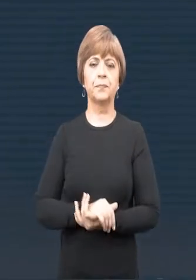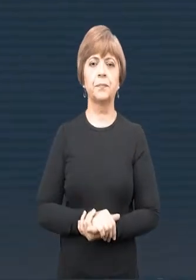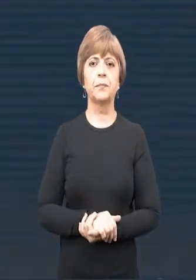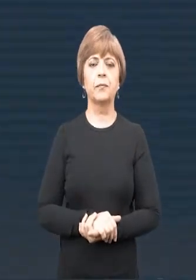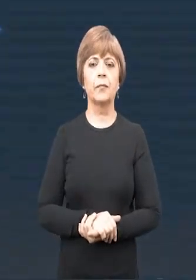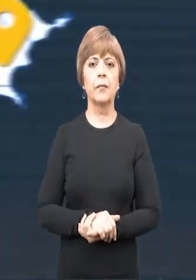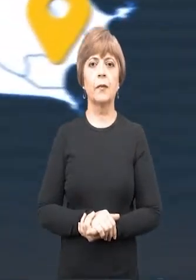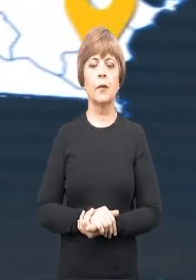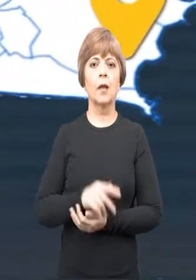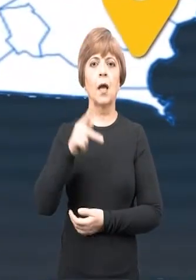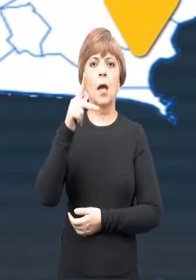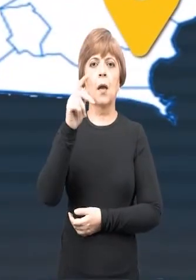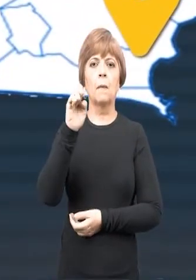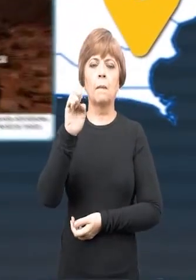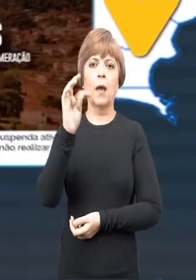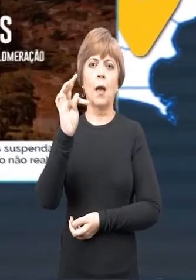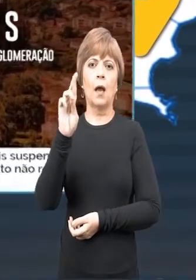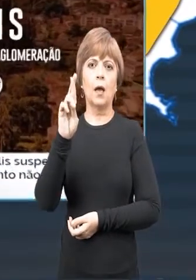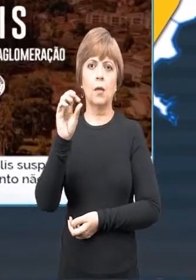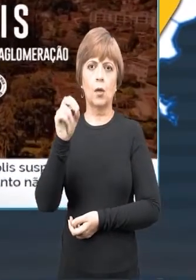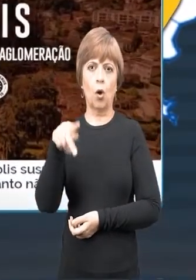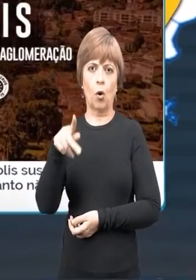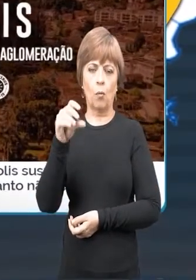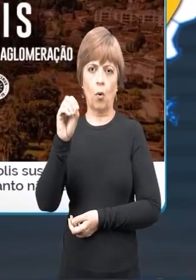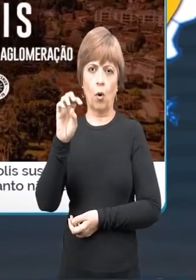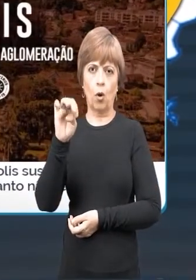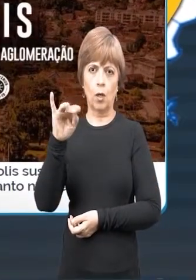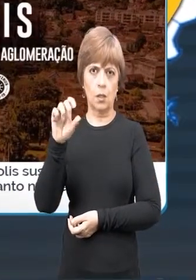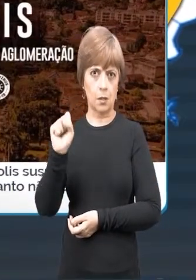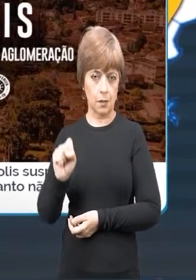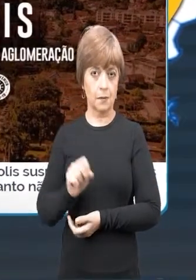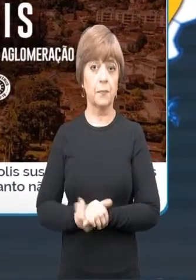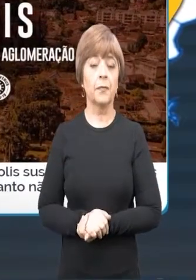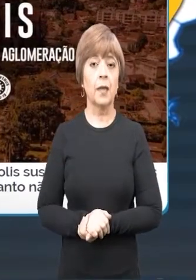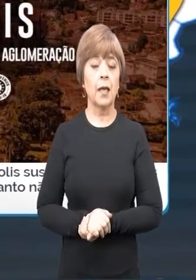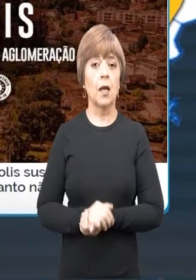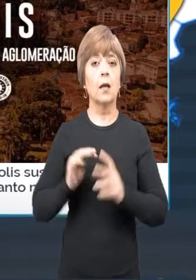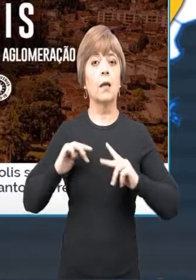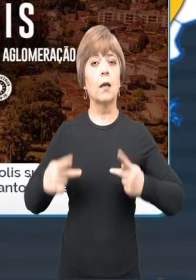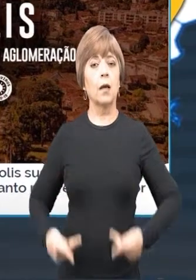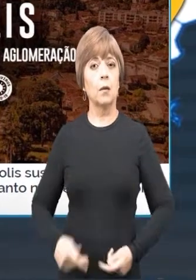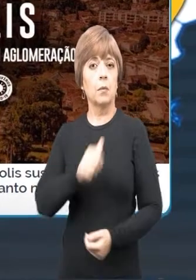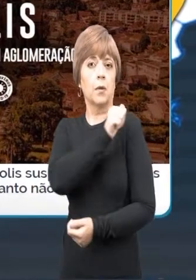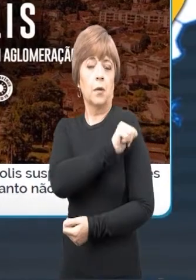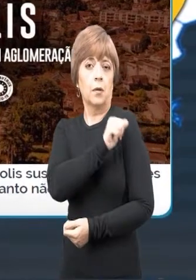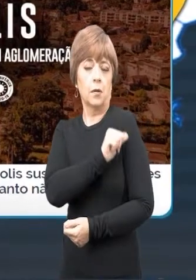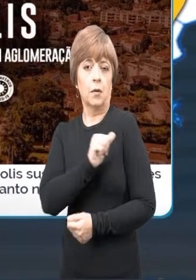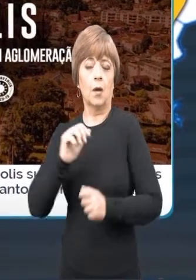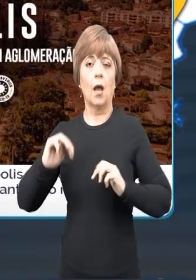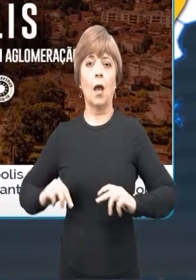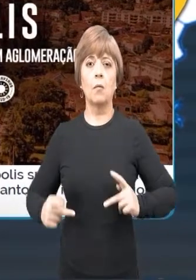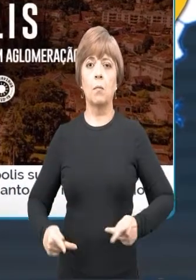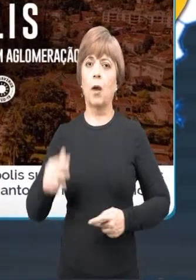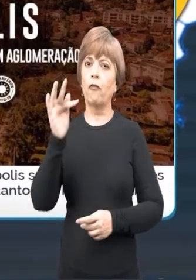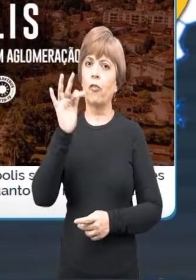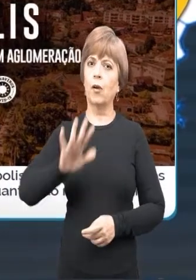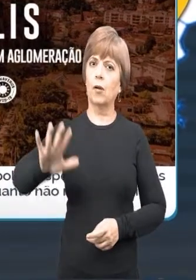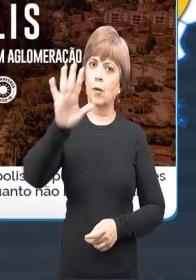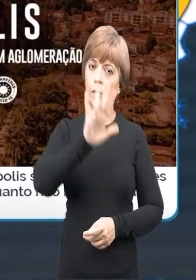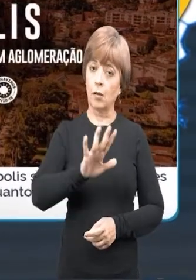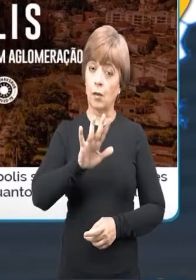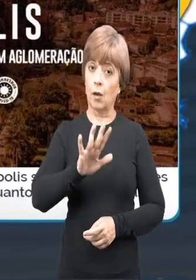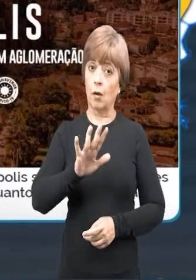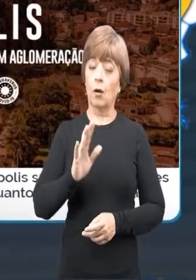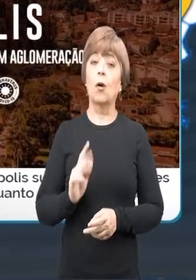Em Petrópolis, na região serrana, o MPRJ e o MPF ajuizaram ação civil pública